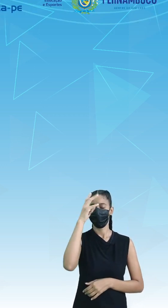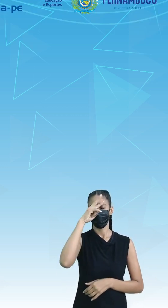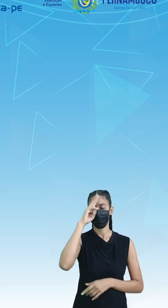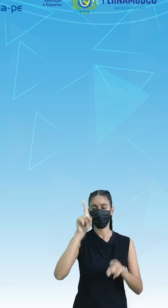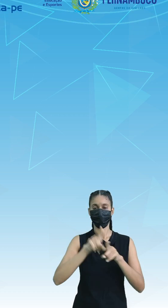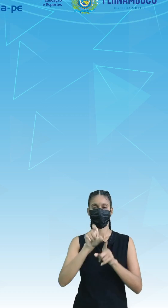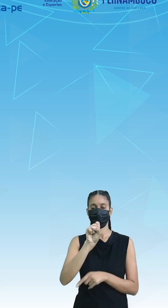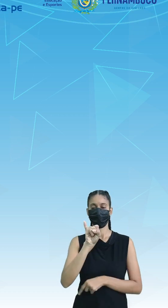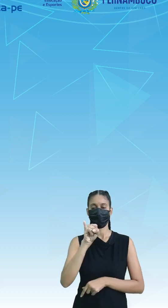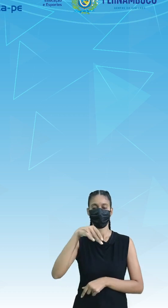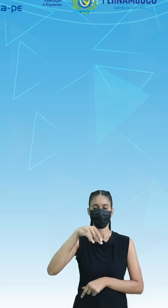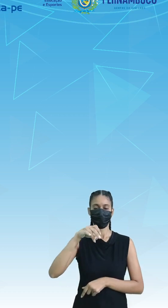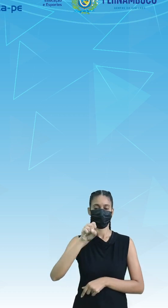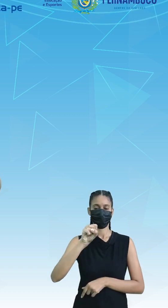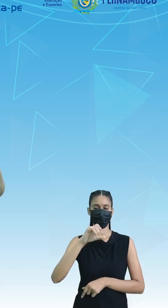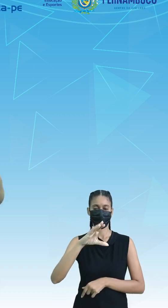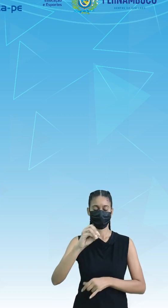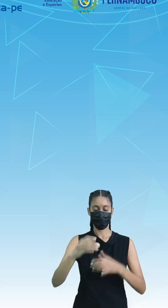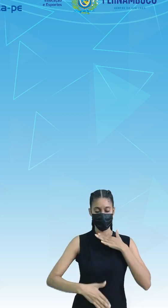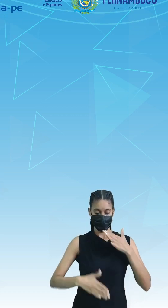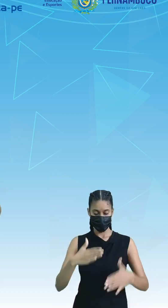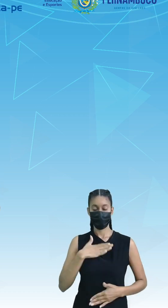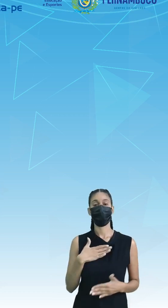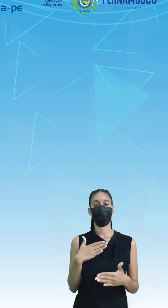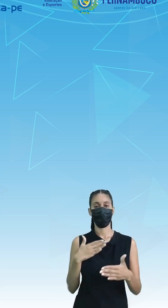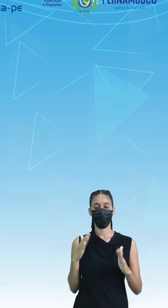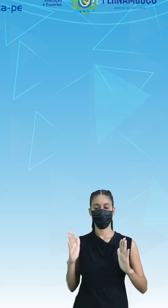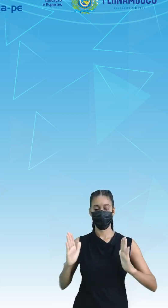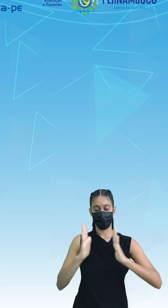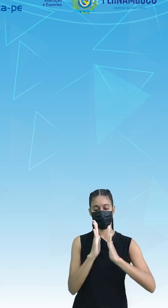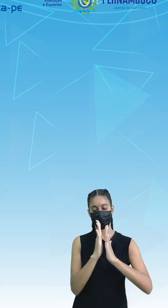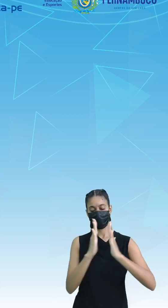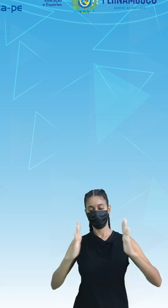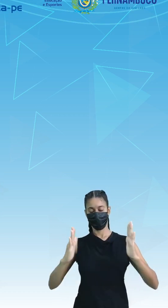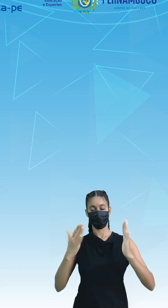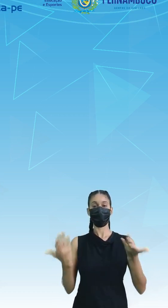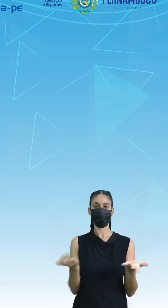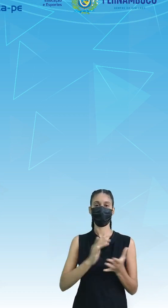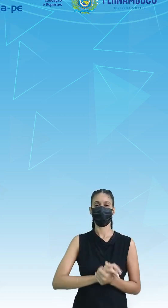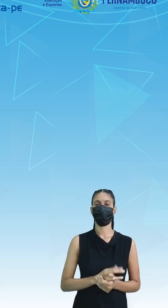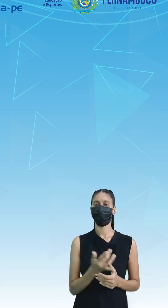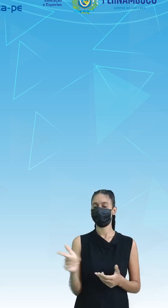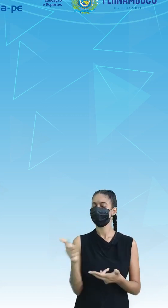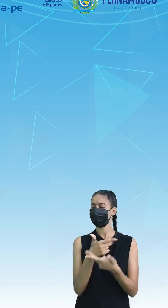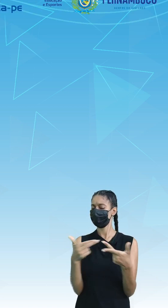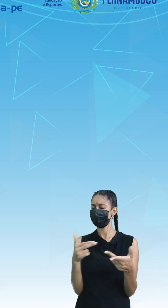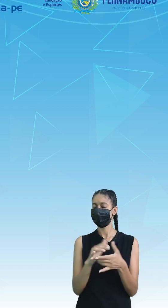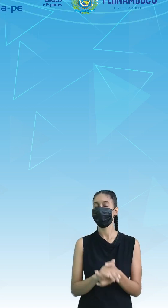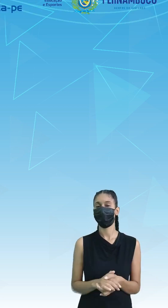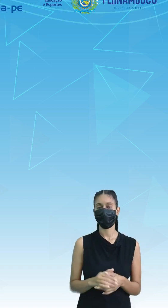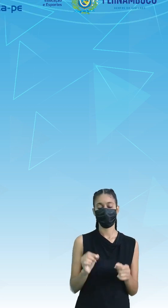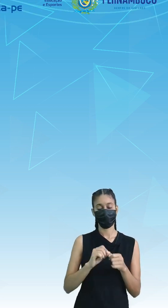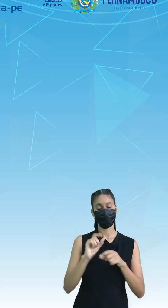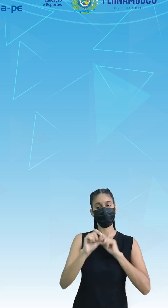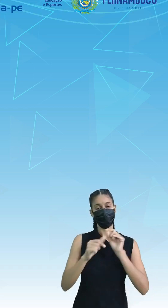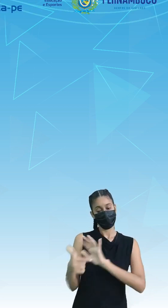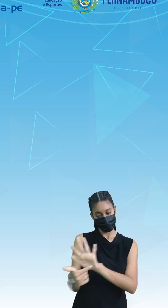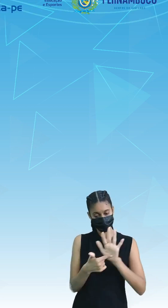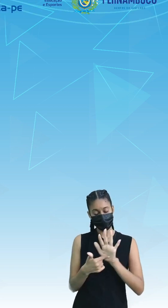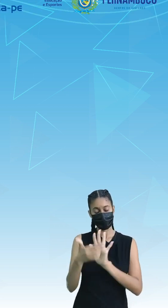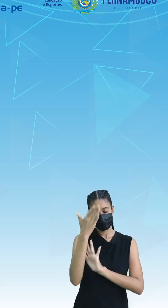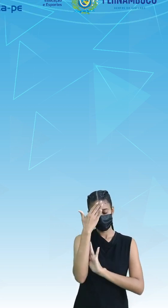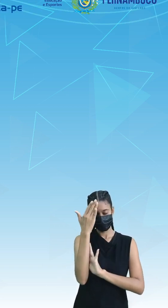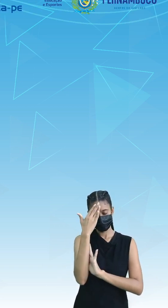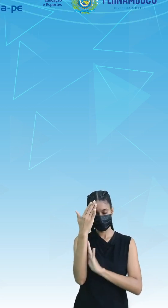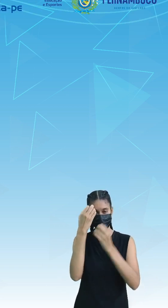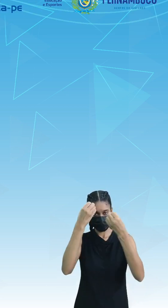o cinésico é o corpo aproximar ou afastar o corpo, entre outros, eles transmitem uma ideia,